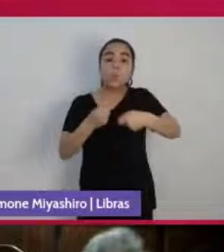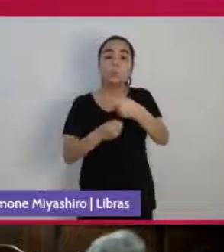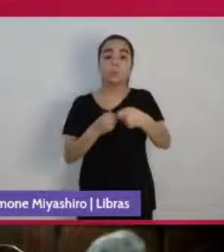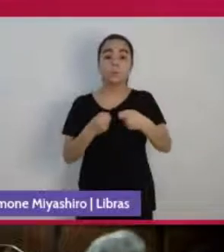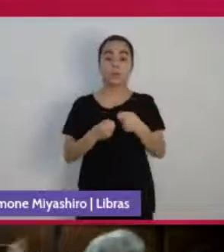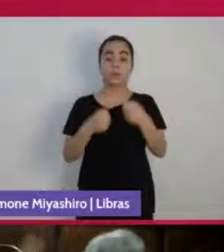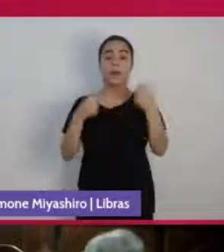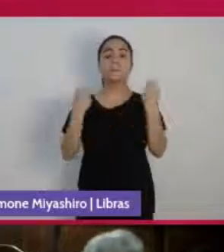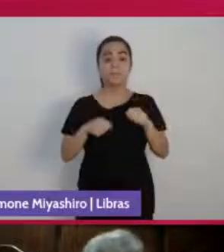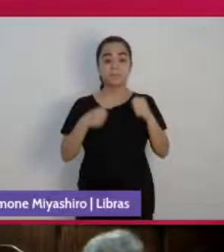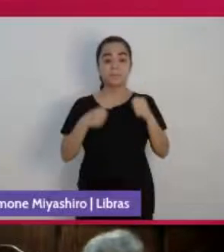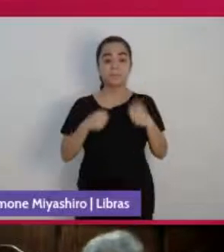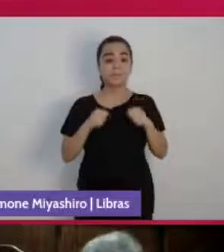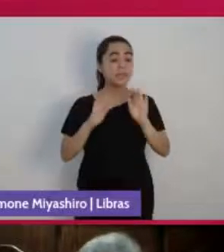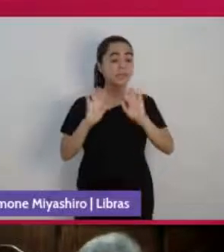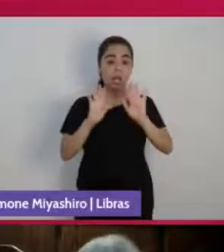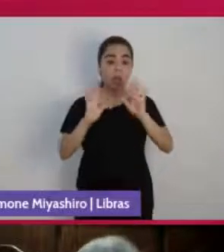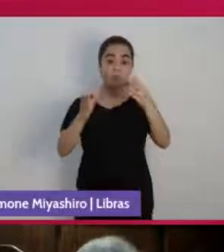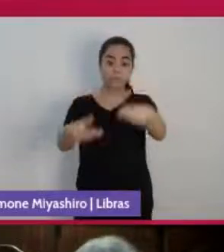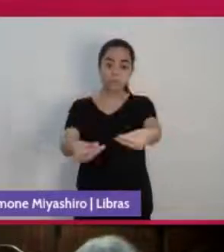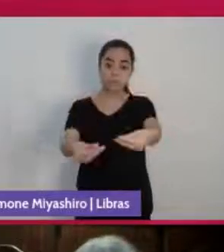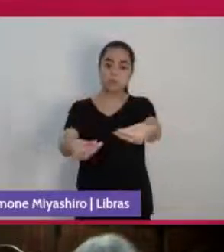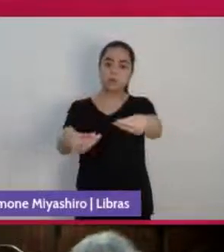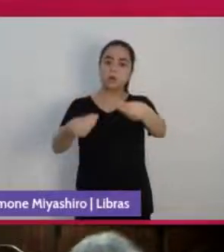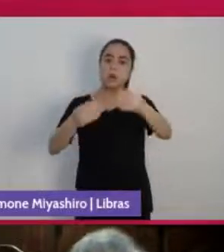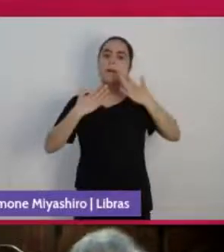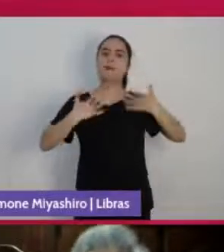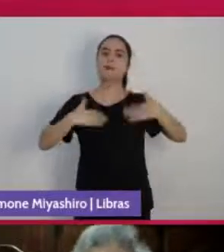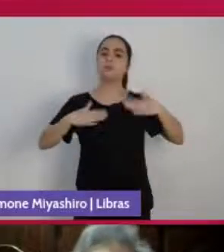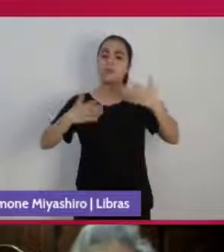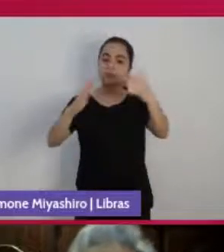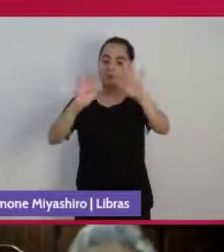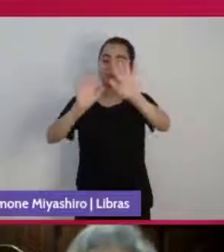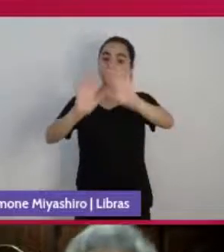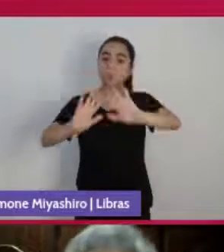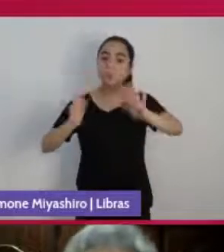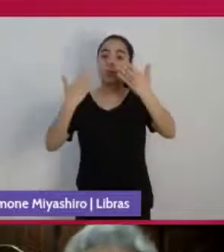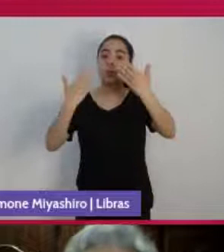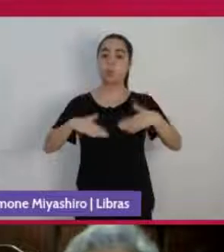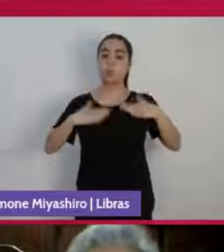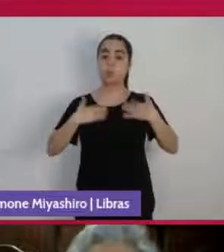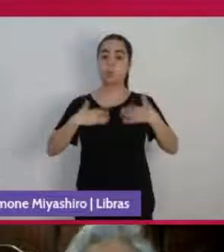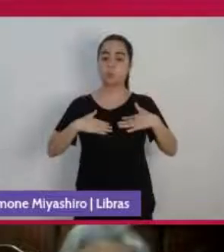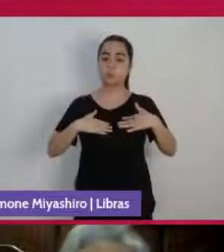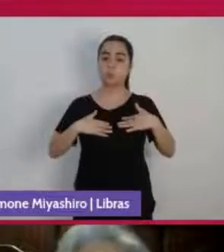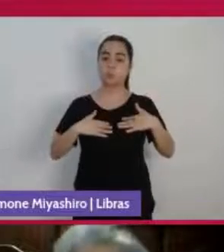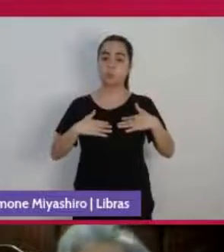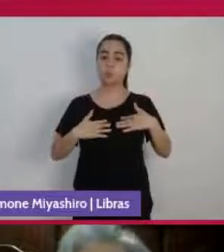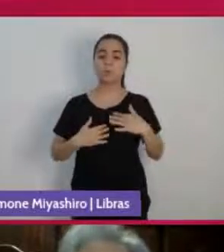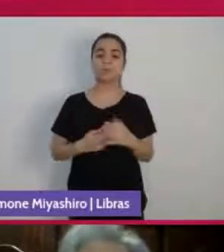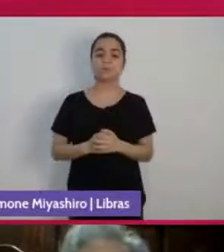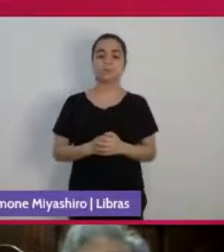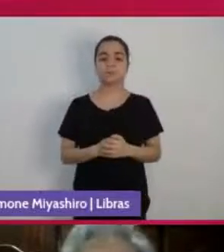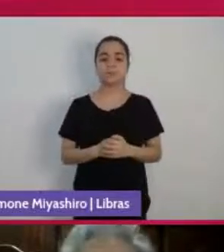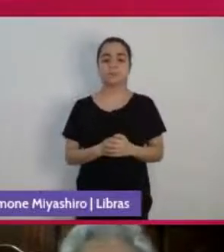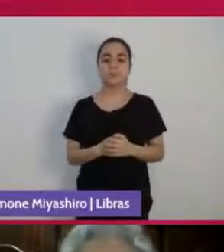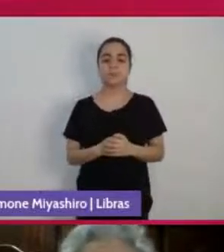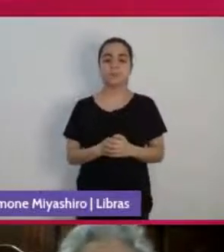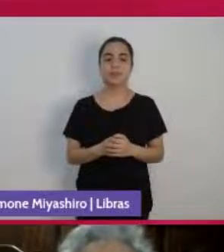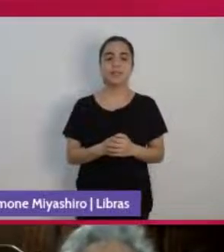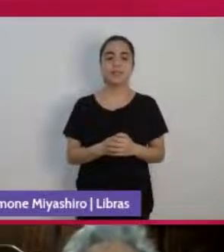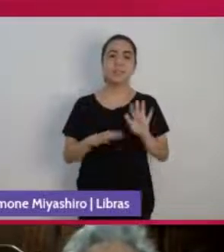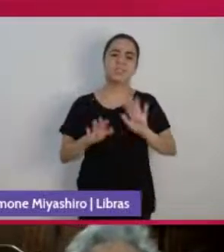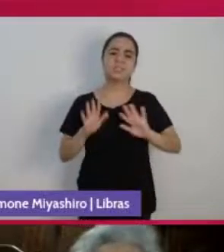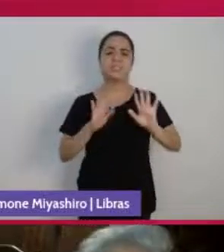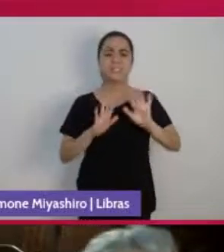você tem que trazer a paciente para você ganhar a confiança dela. E elas podem ser também não